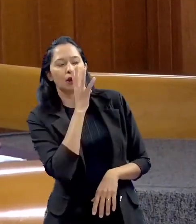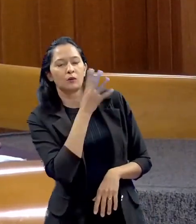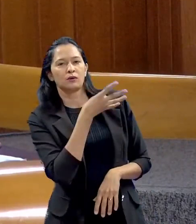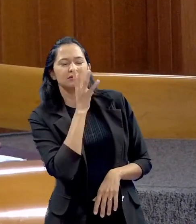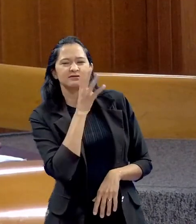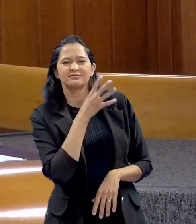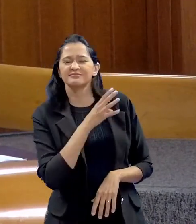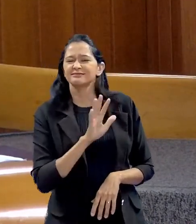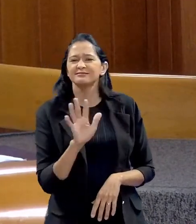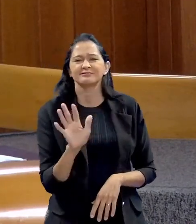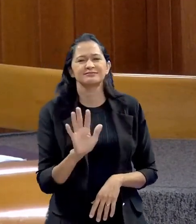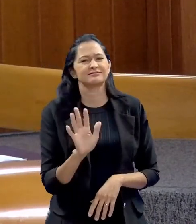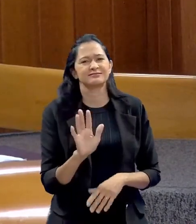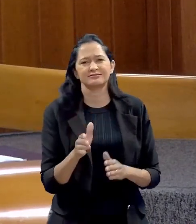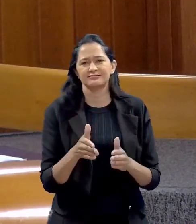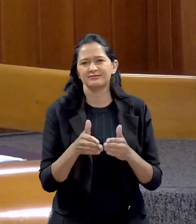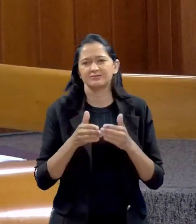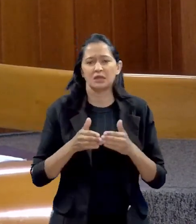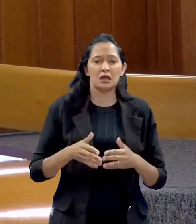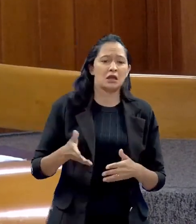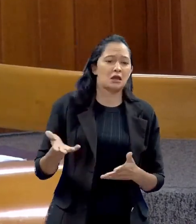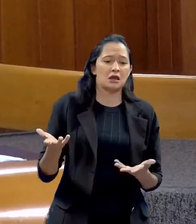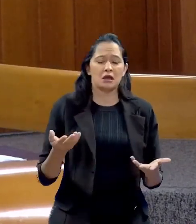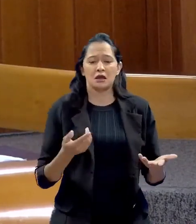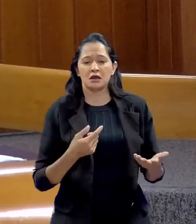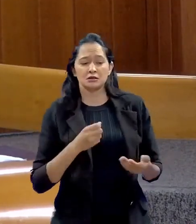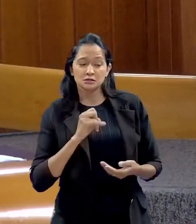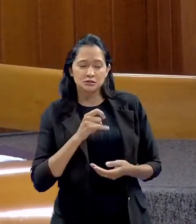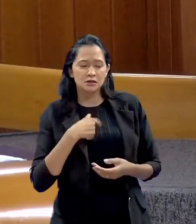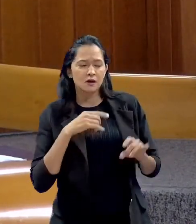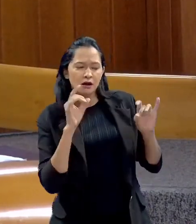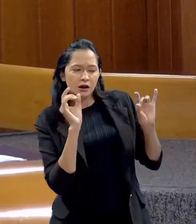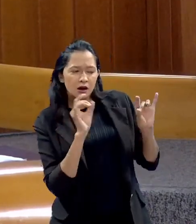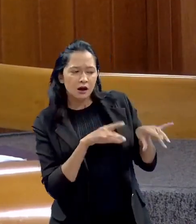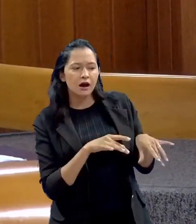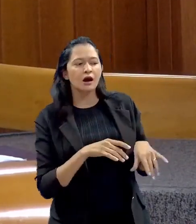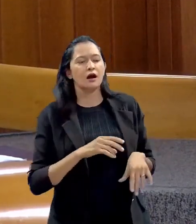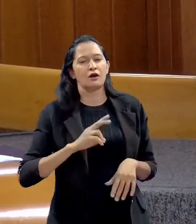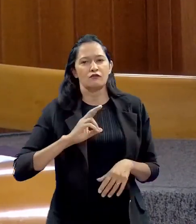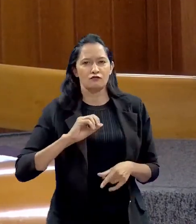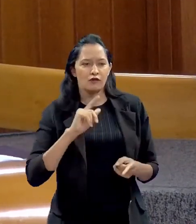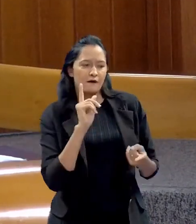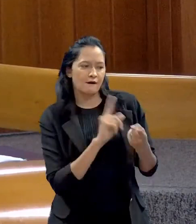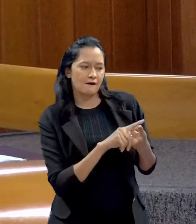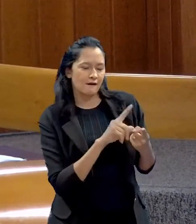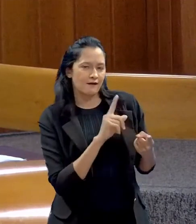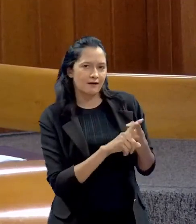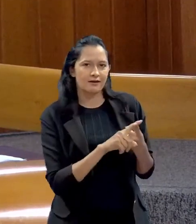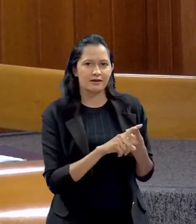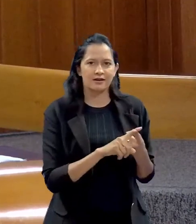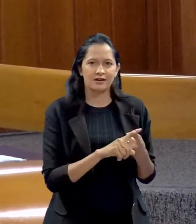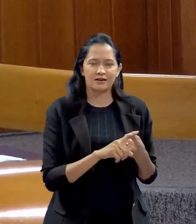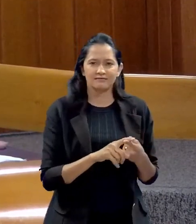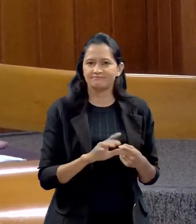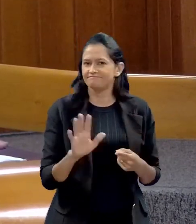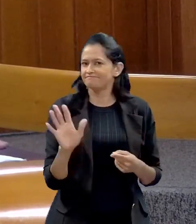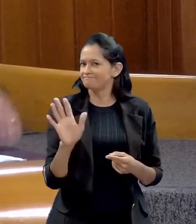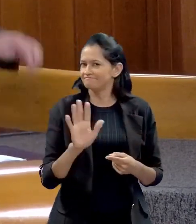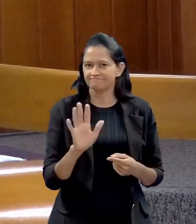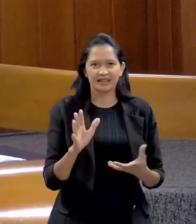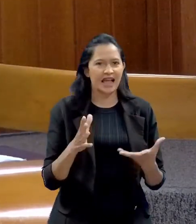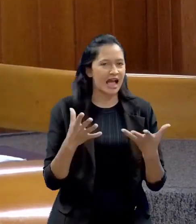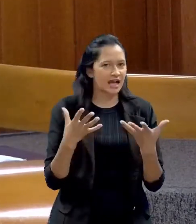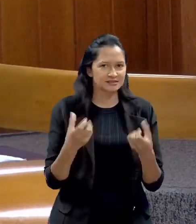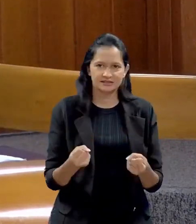Esta mania. Ah, então se me tirar, eu vou ameaçar. Nessa gestão, nós não aceitamos